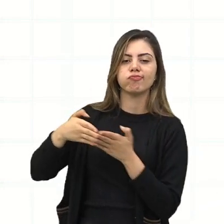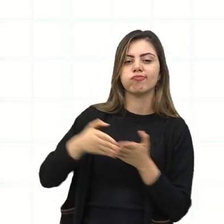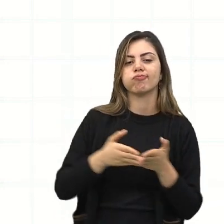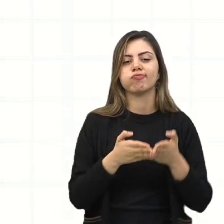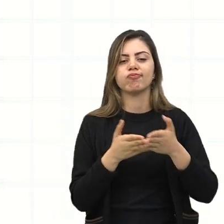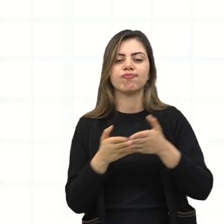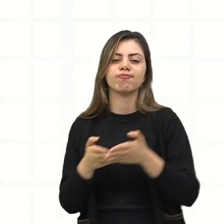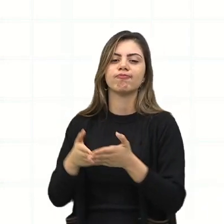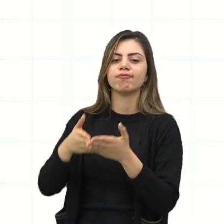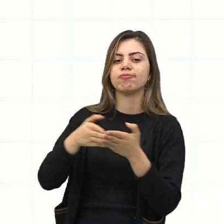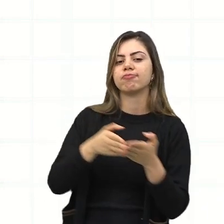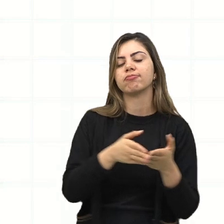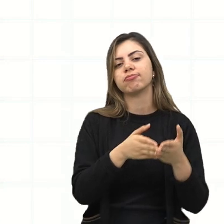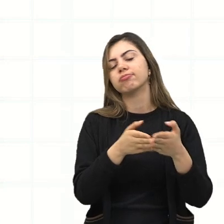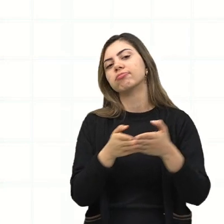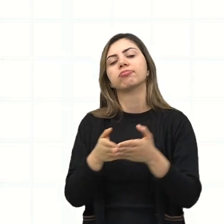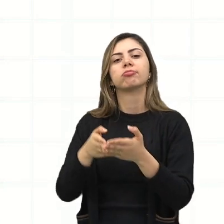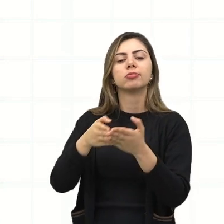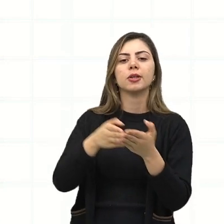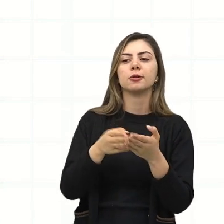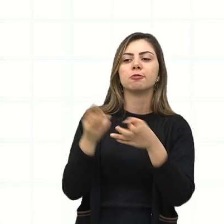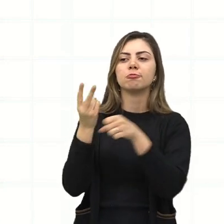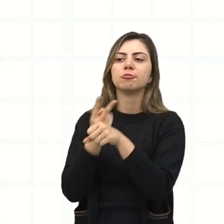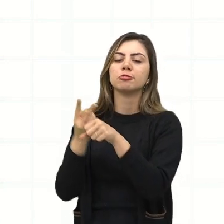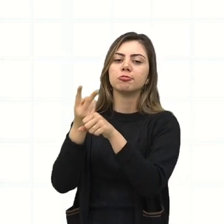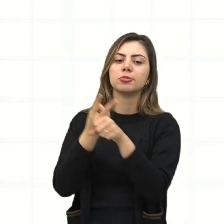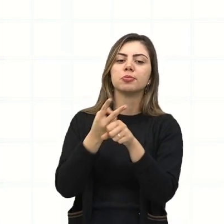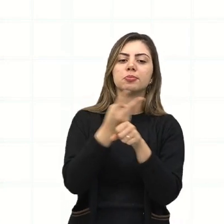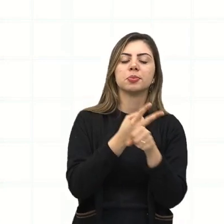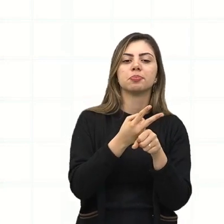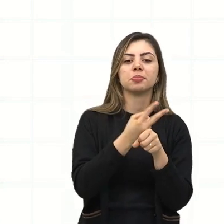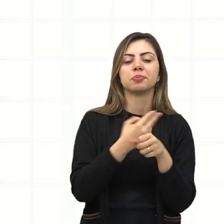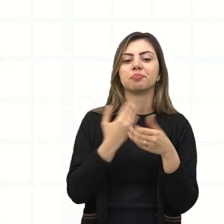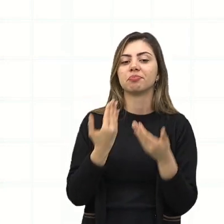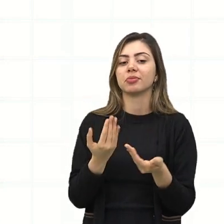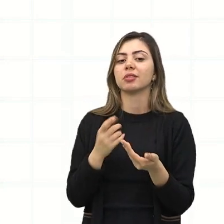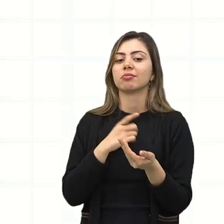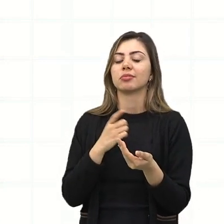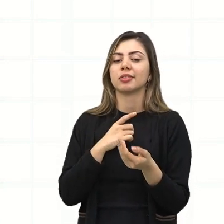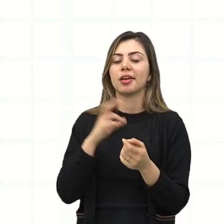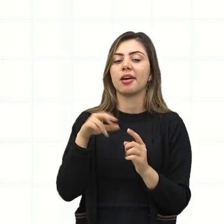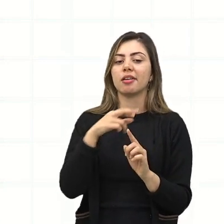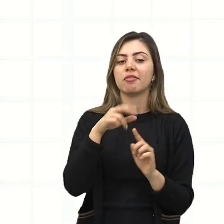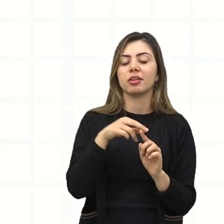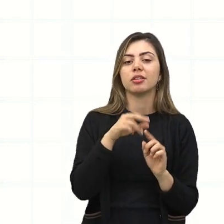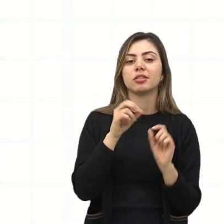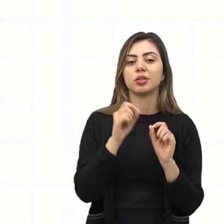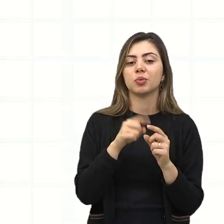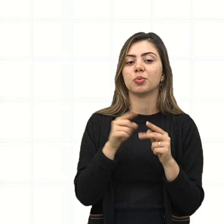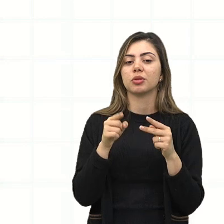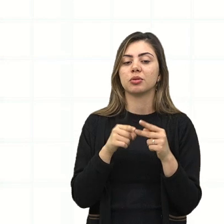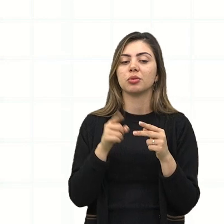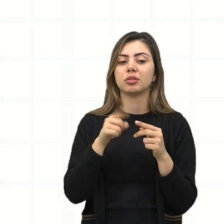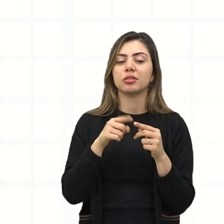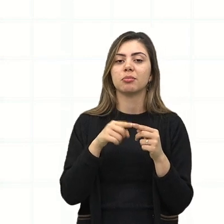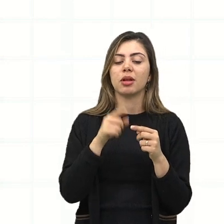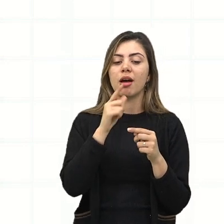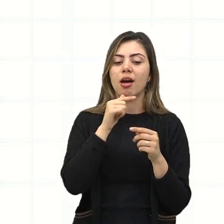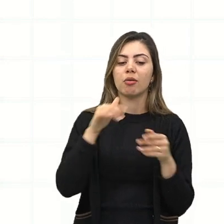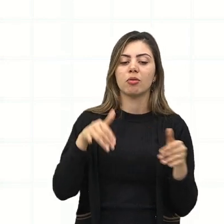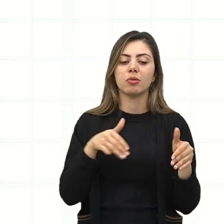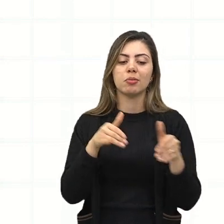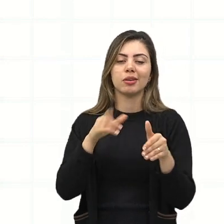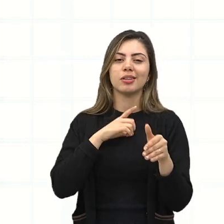águas e singrar os rios, eu vou. Então a gente tem essa dupla referência, a ideia das águas do ritual e a ideia